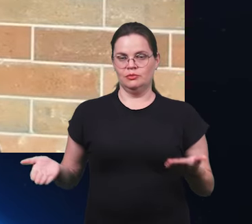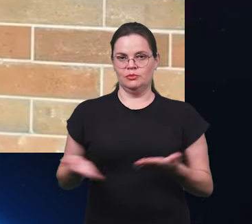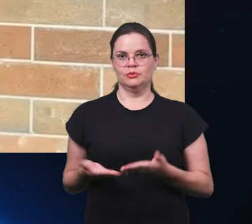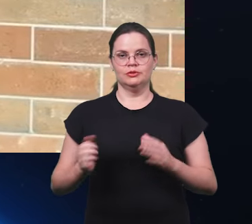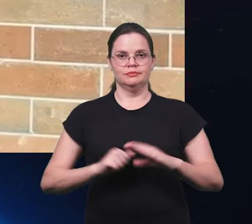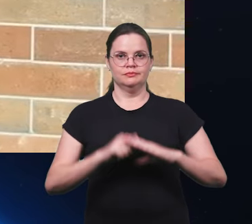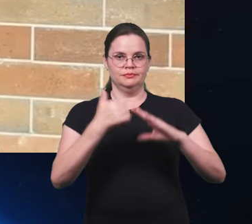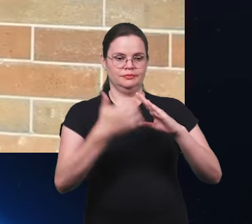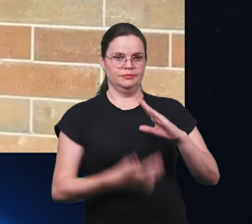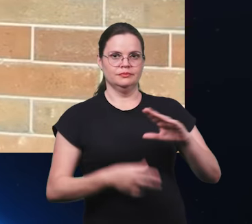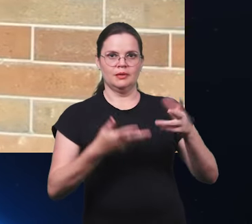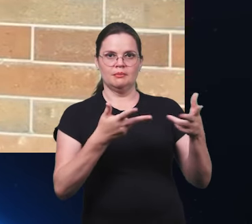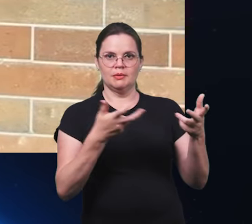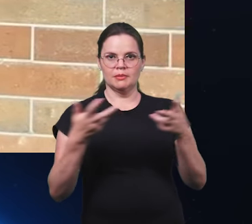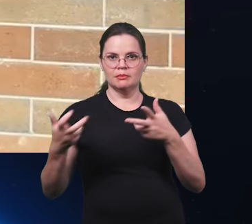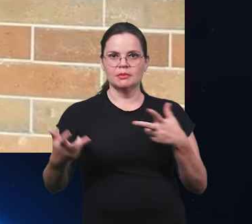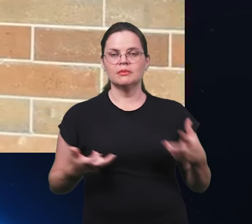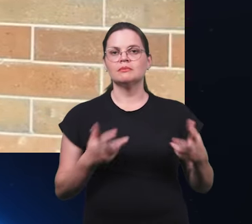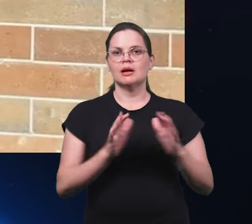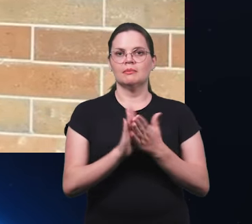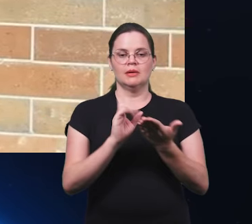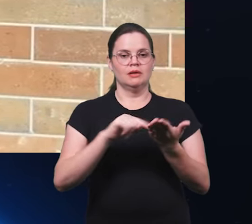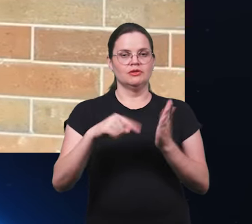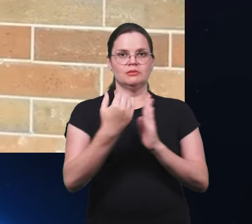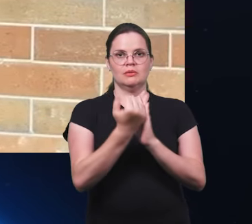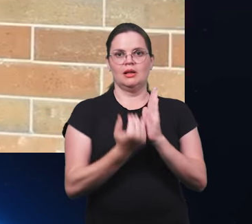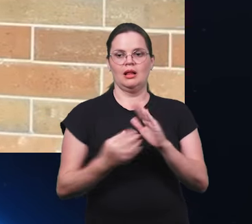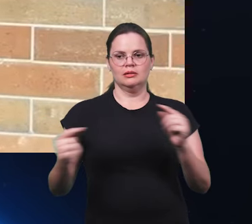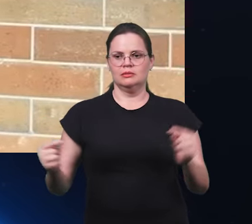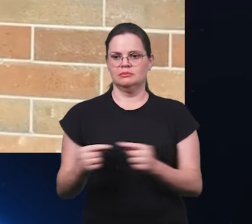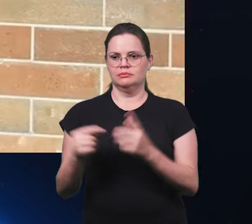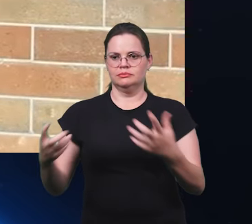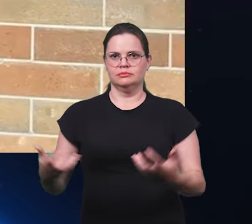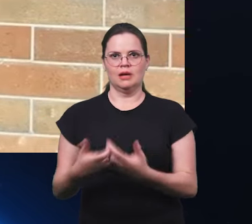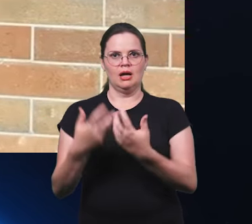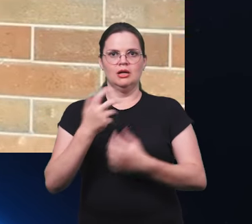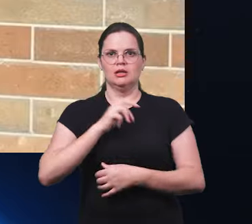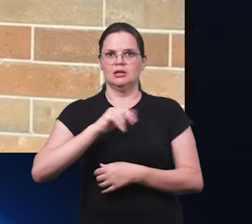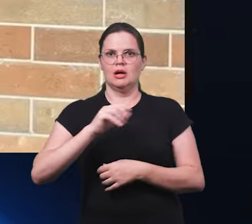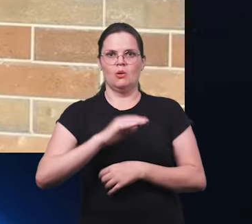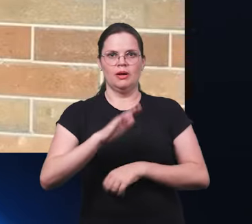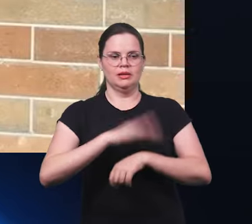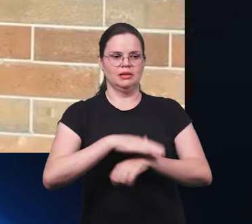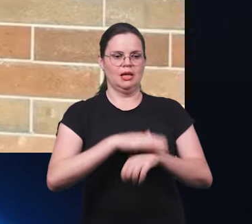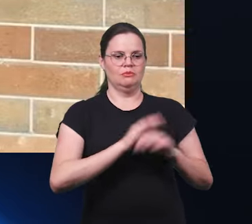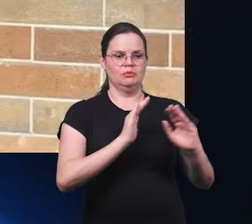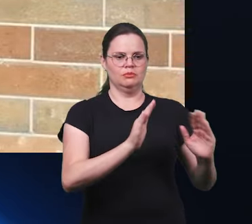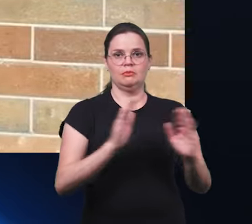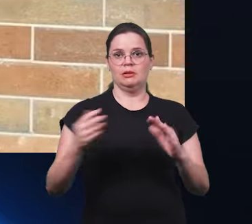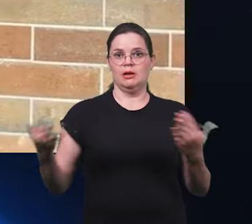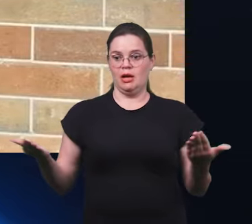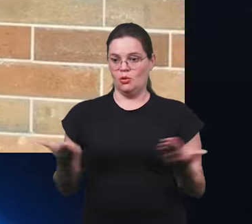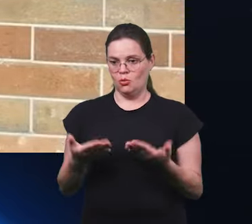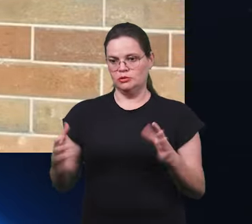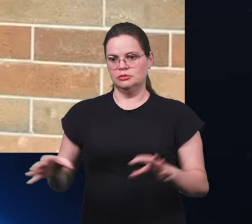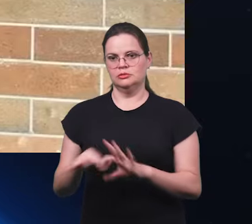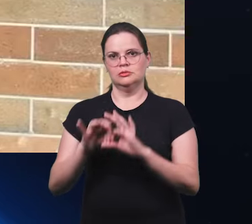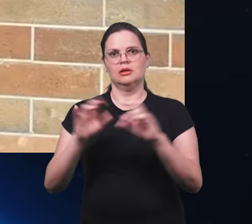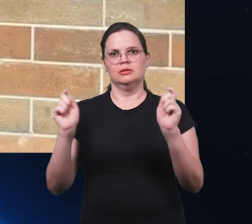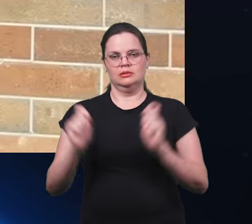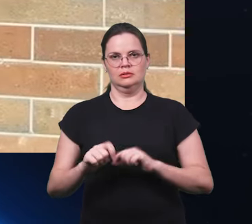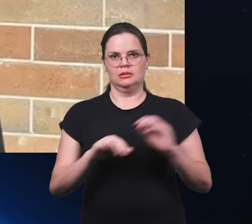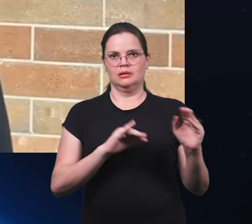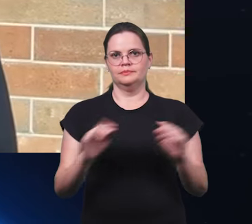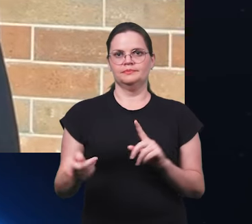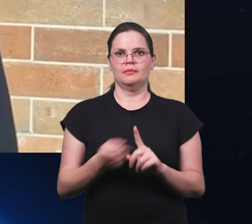proféticos, a palavra se torna atemporal, ou seja, ela está dentro do contexto que nós vivemos nos nossos dias. A primeira festa